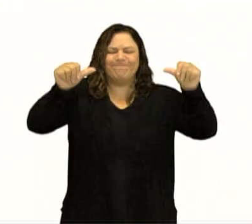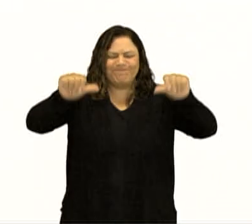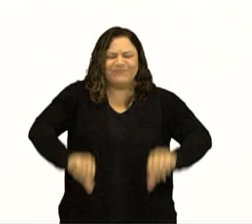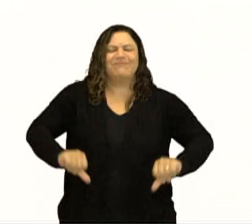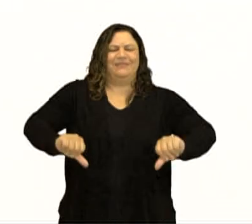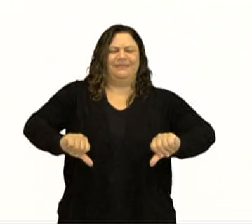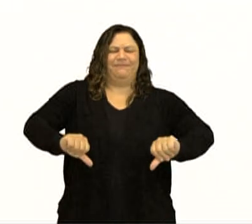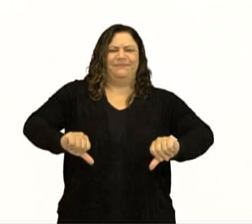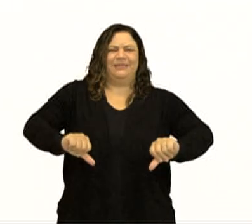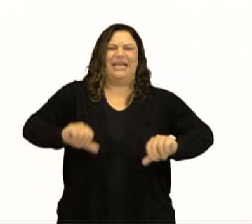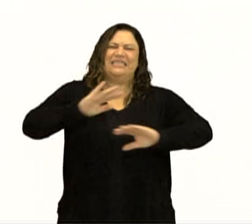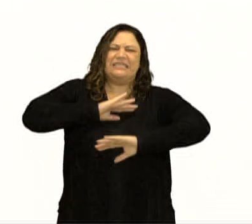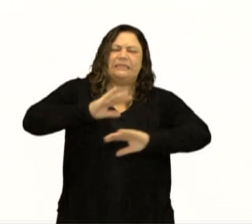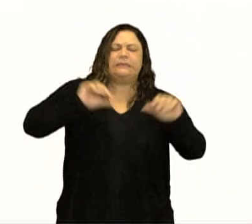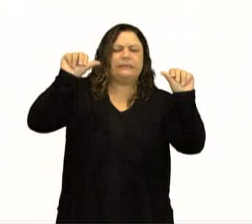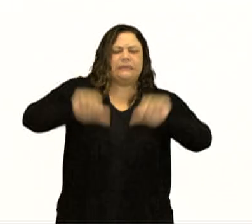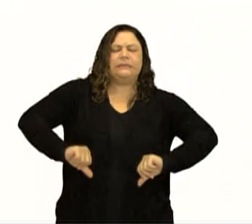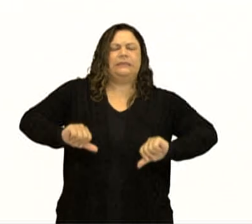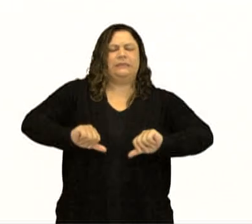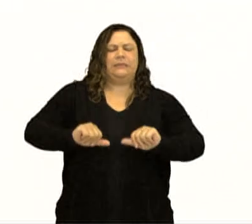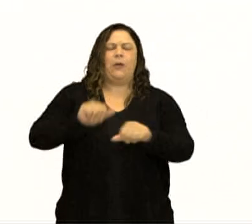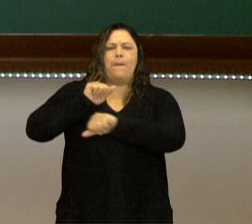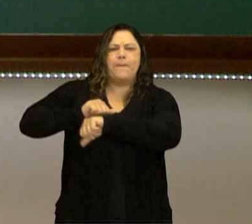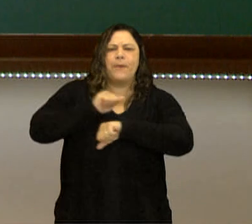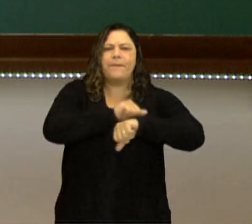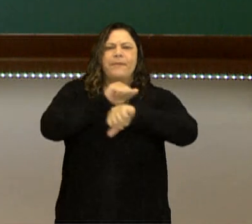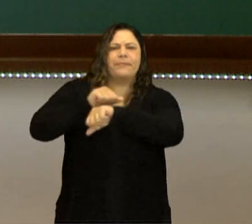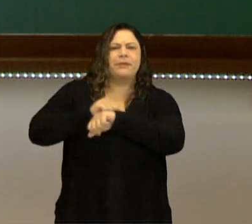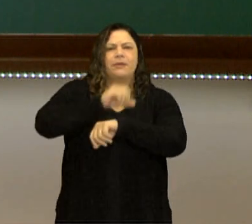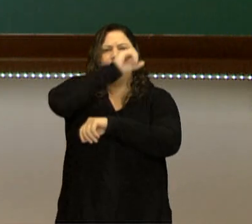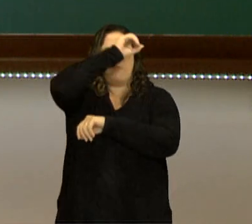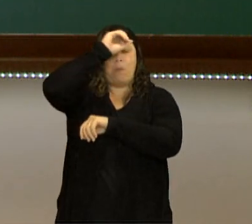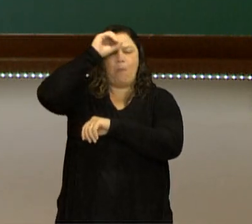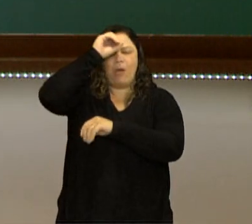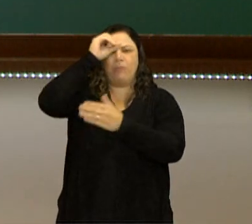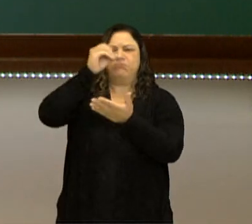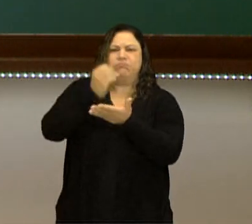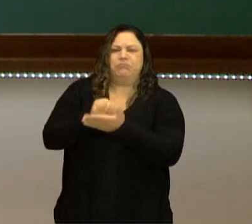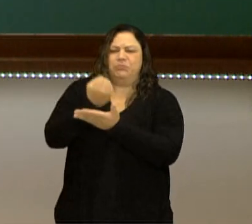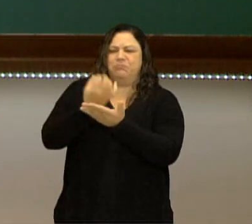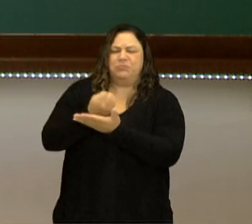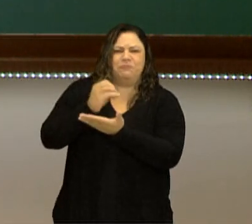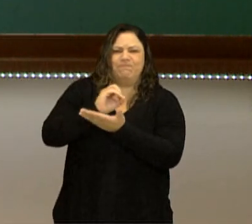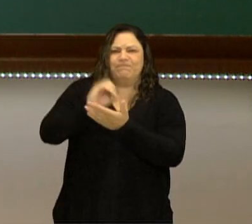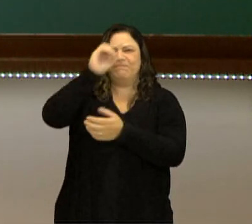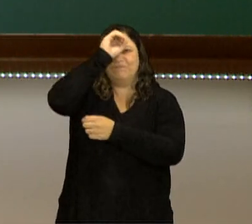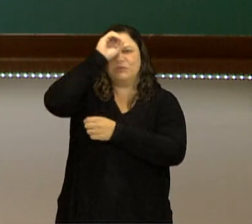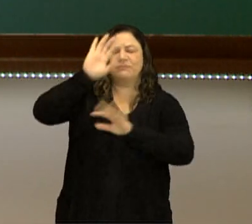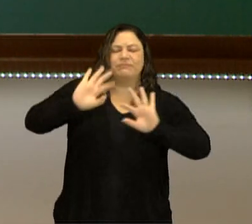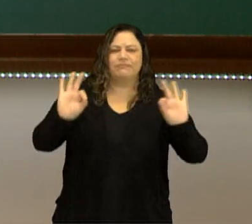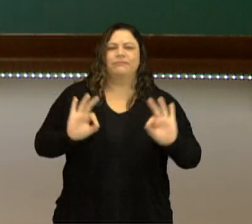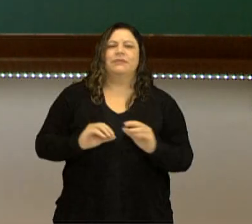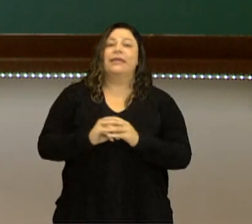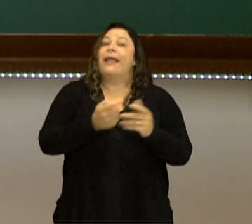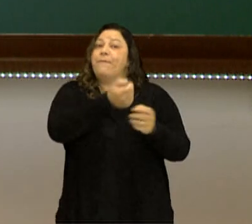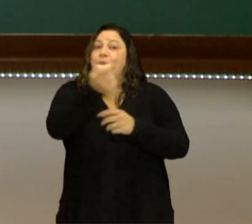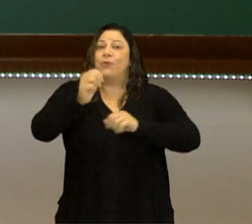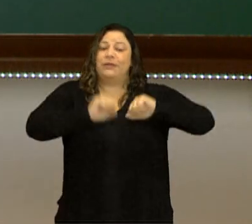condições, miséria, analfabetismo, pouca industrialização. Vamos ver isso mais de